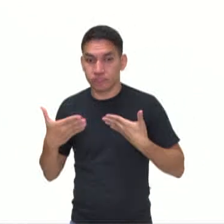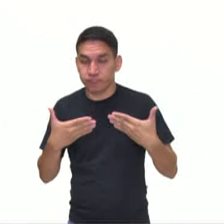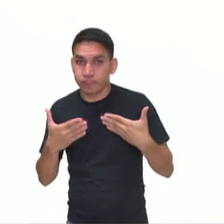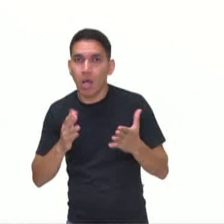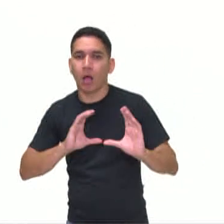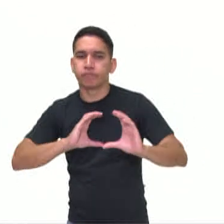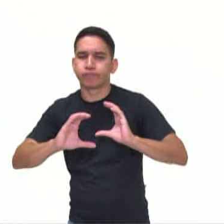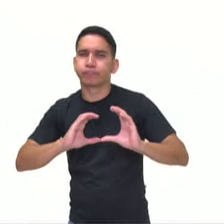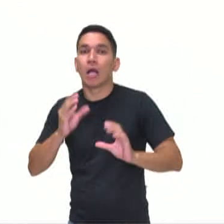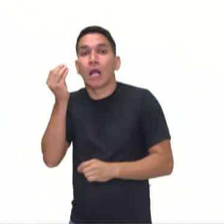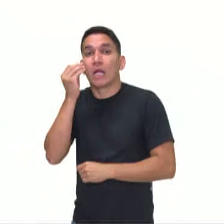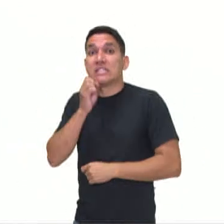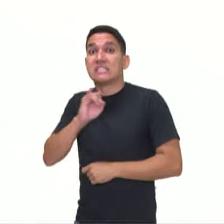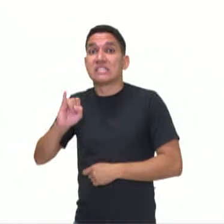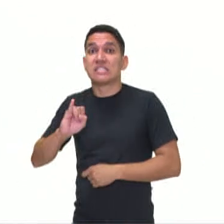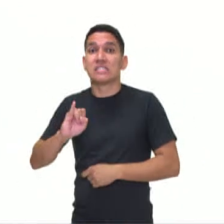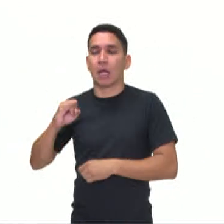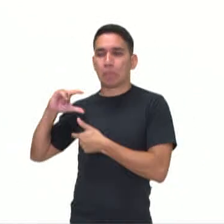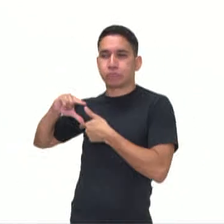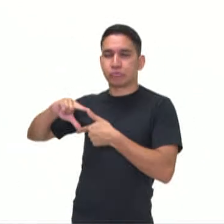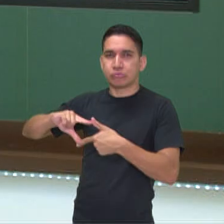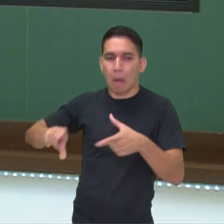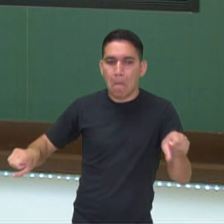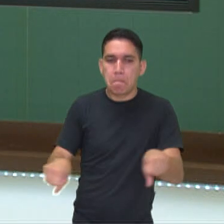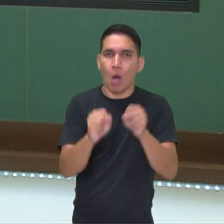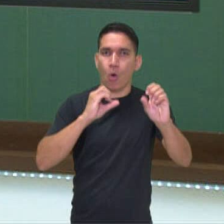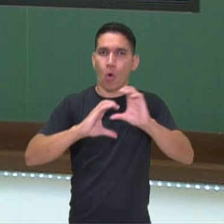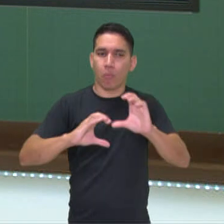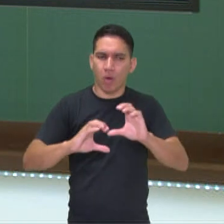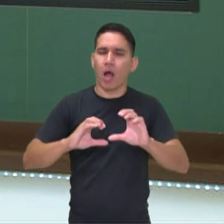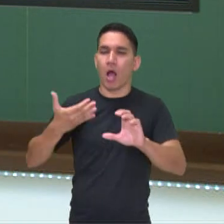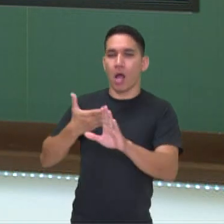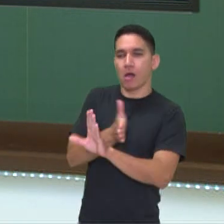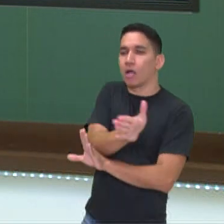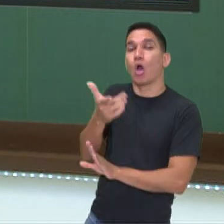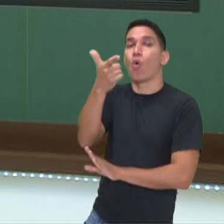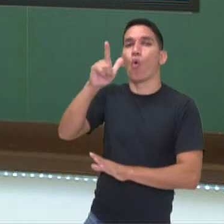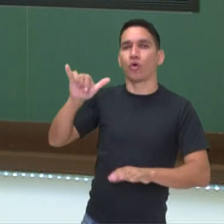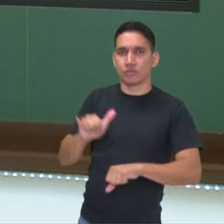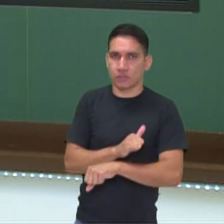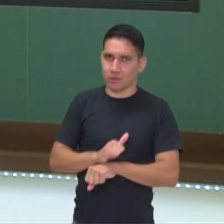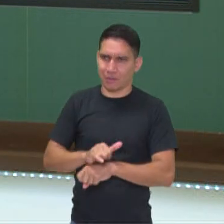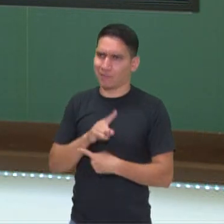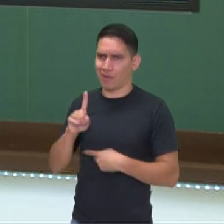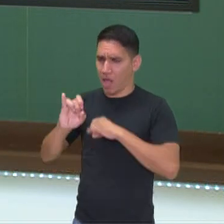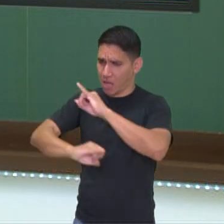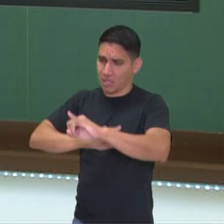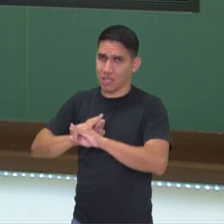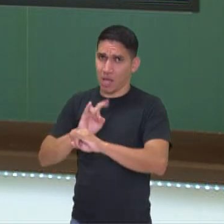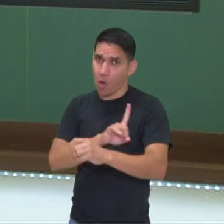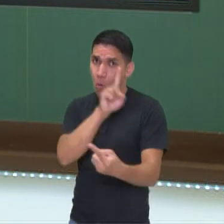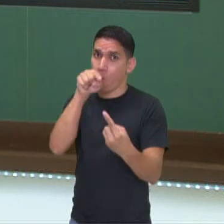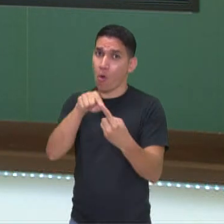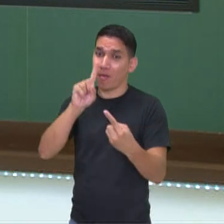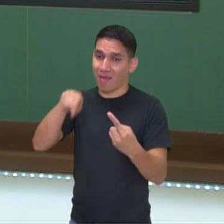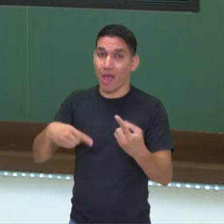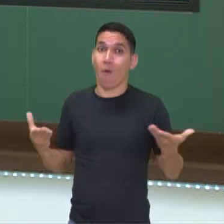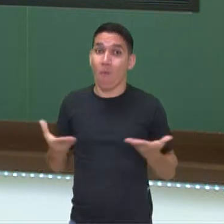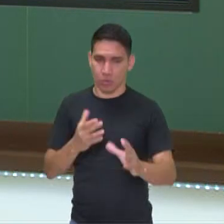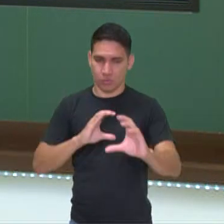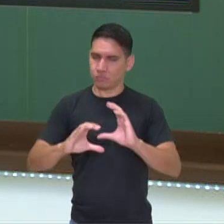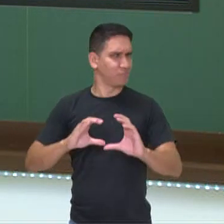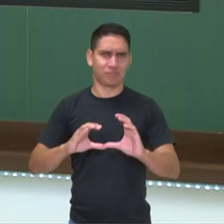tradicionais da época fossem destruídos em ataques. Então ela não foi criada com o objetivo que nós temos hoje. Ela foi